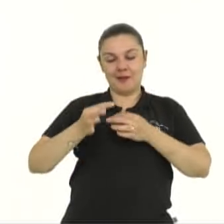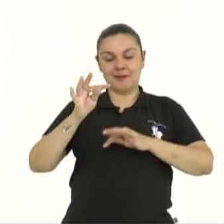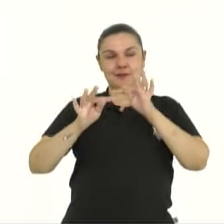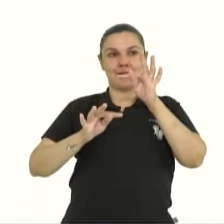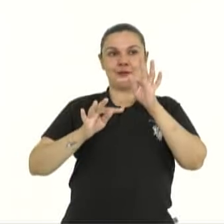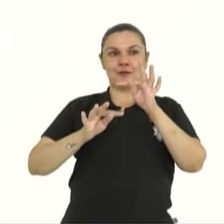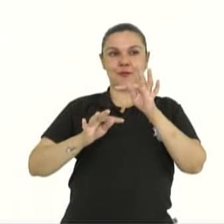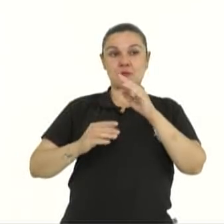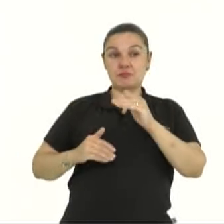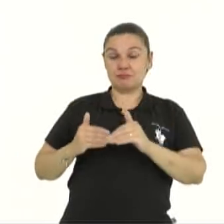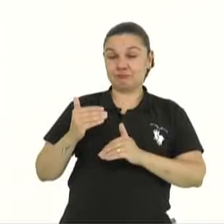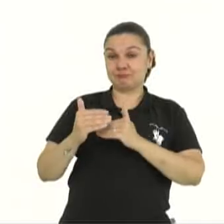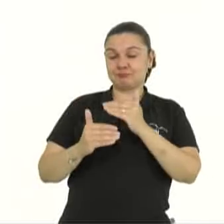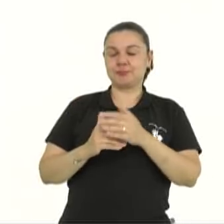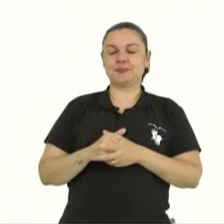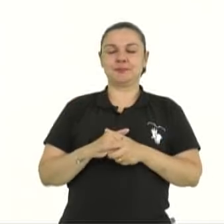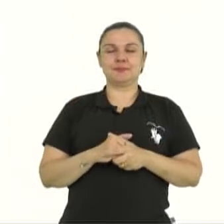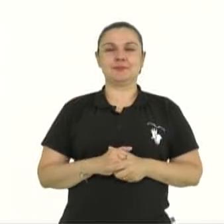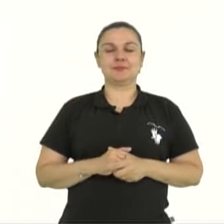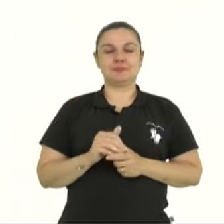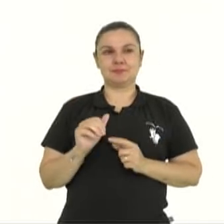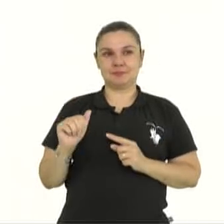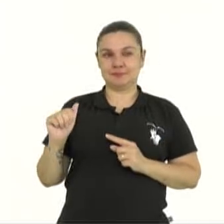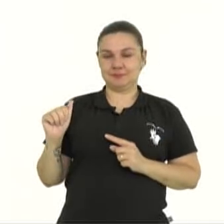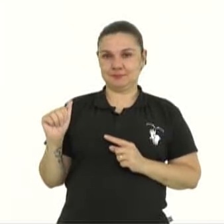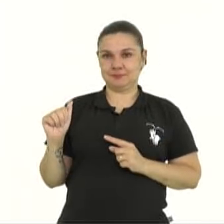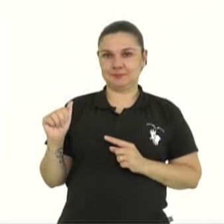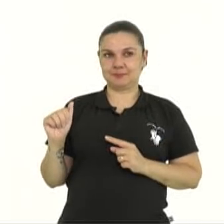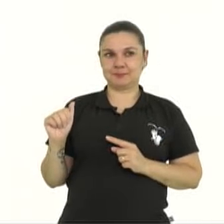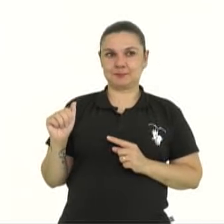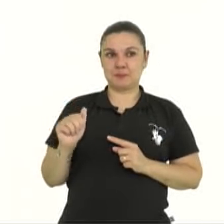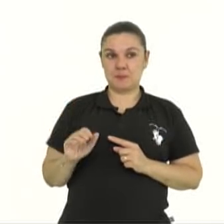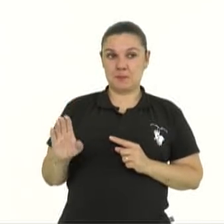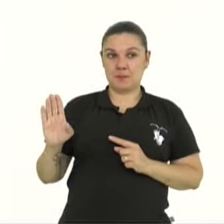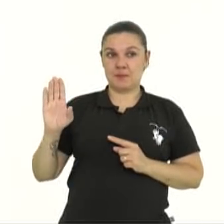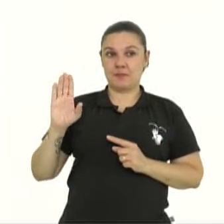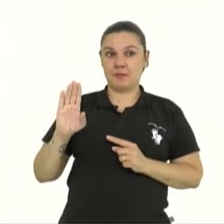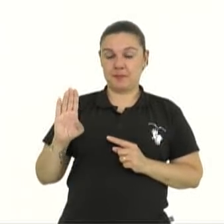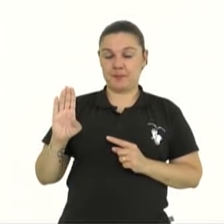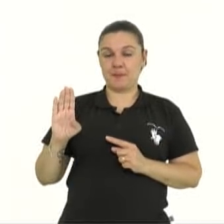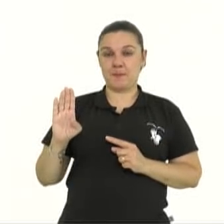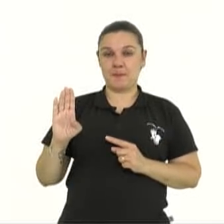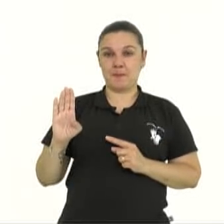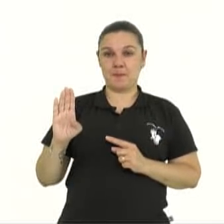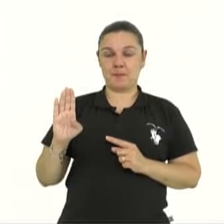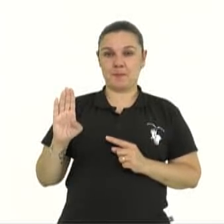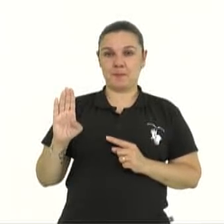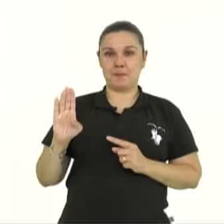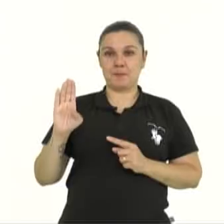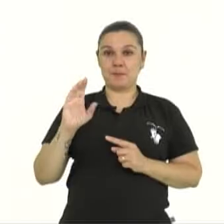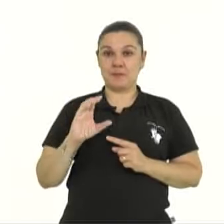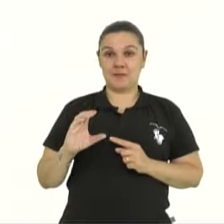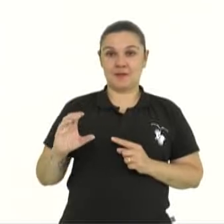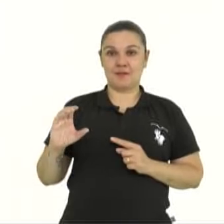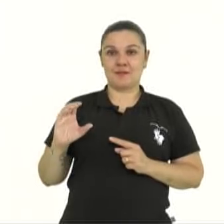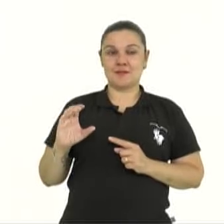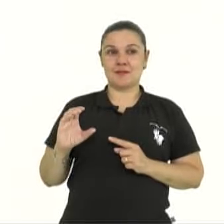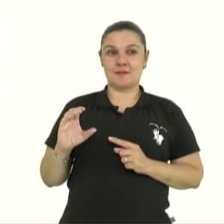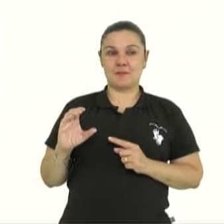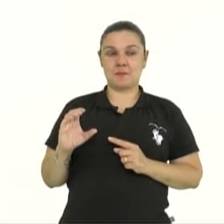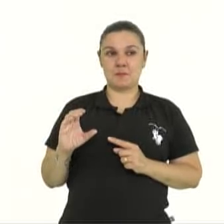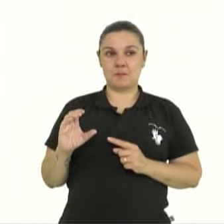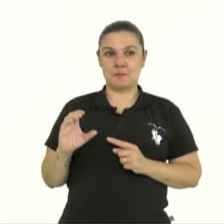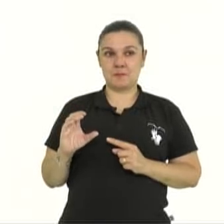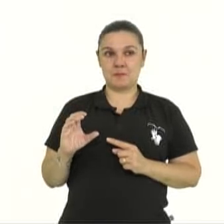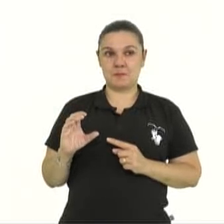no processo de produção. Alternativa A, indústria moderna. Alternativa B, indústria de ponta. Alternativa